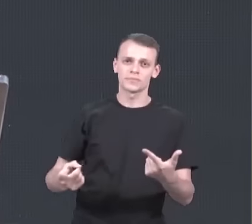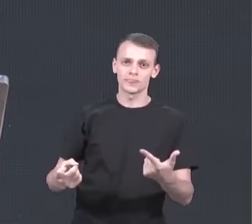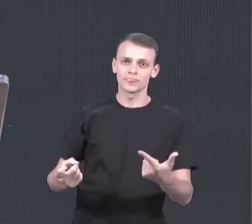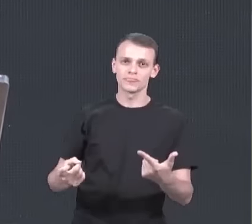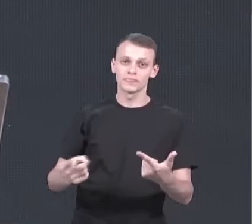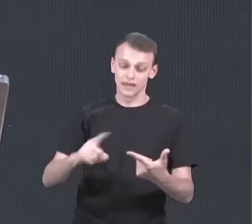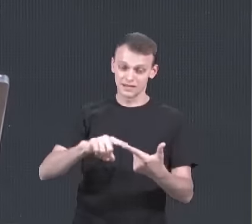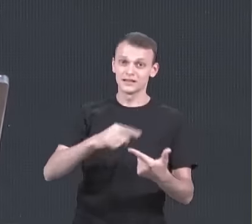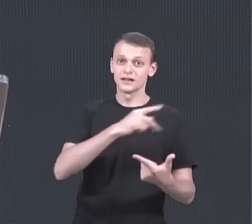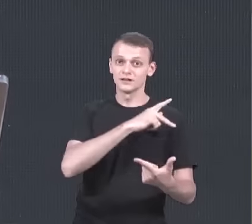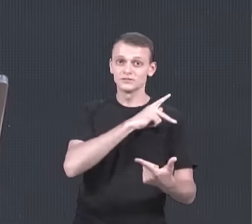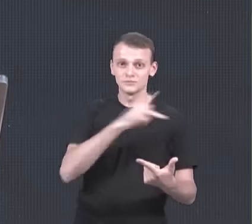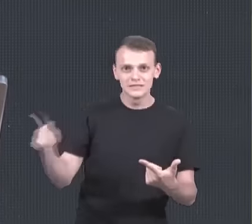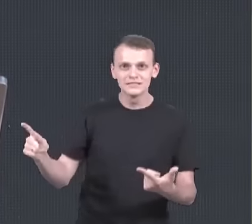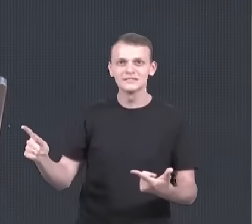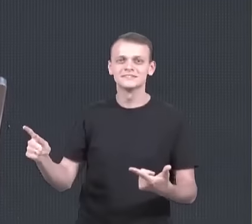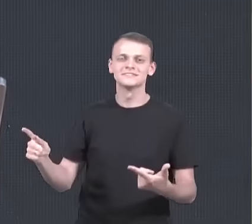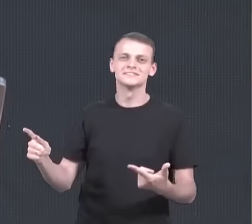aos presidentes.